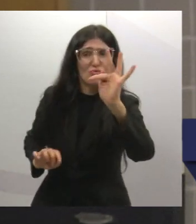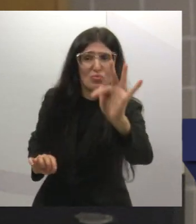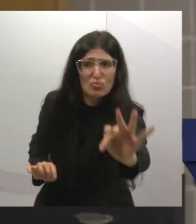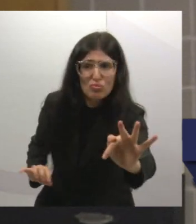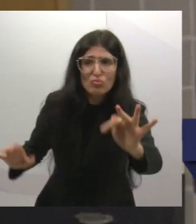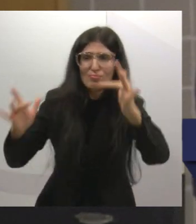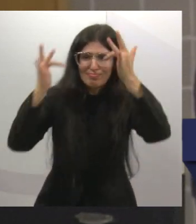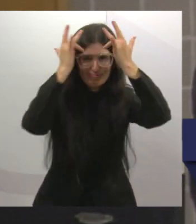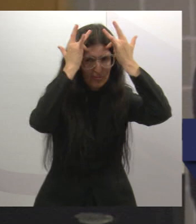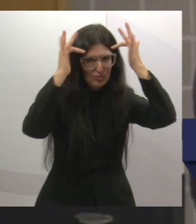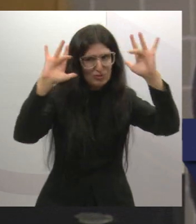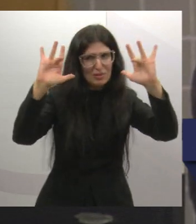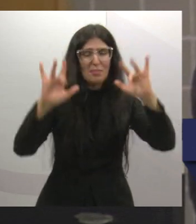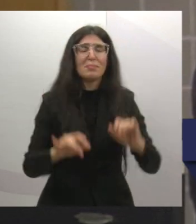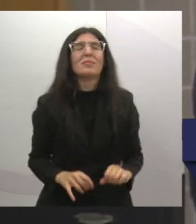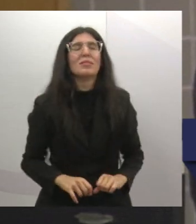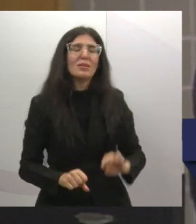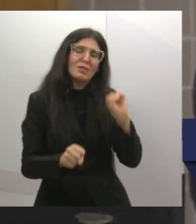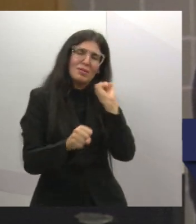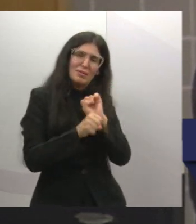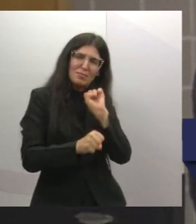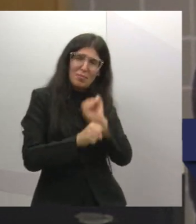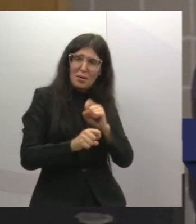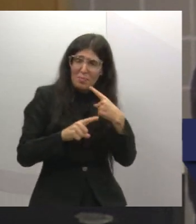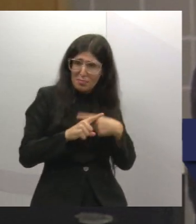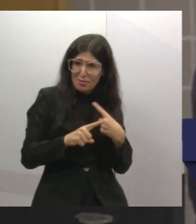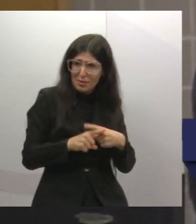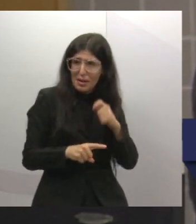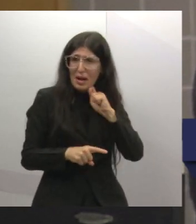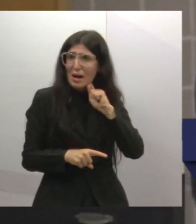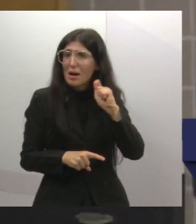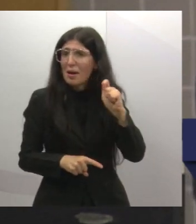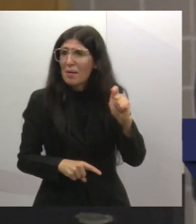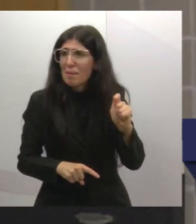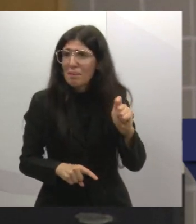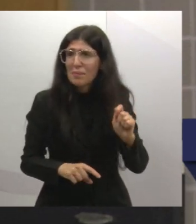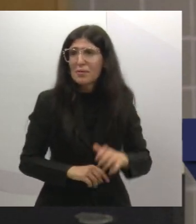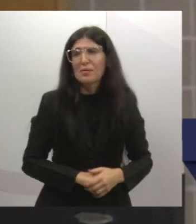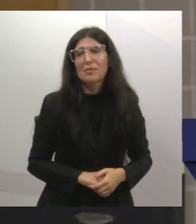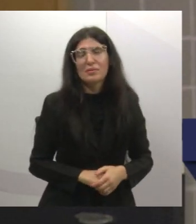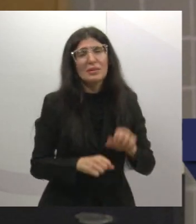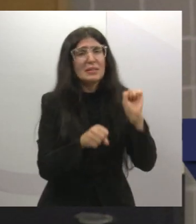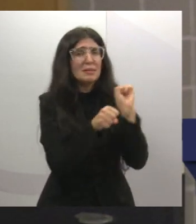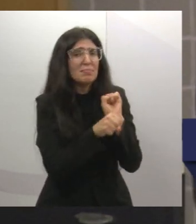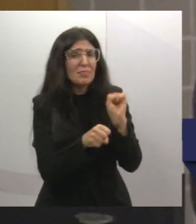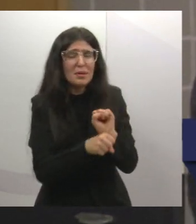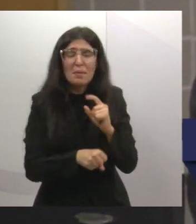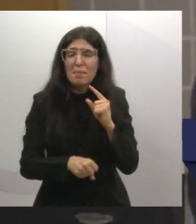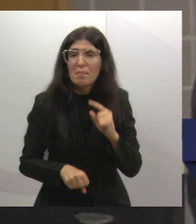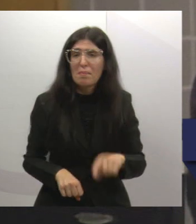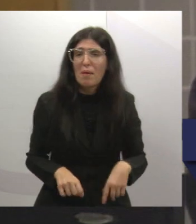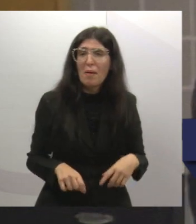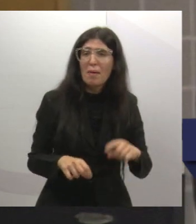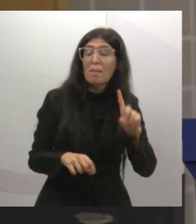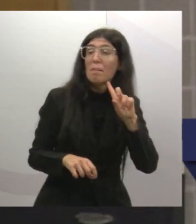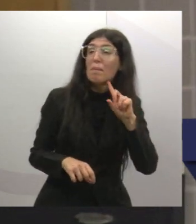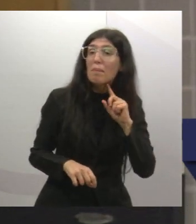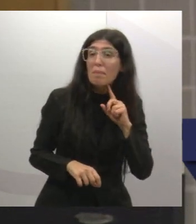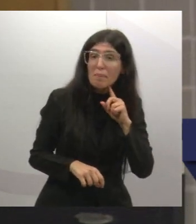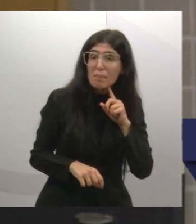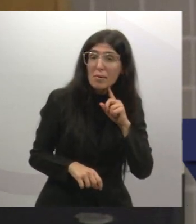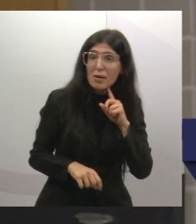essa arrecadação no momento que ficou em abril mais fechado, que reflete em maio, que reflete para o